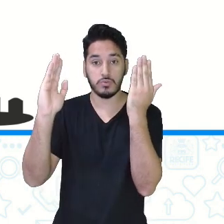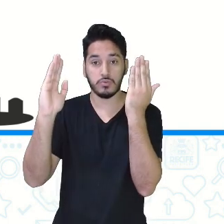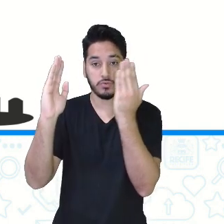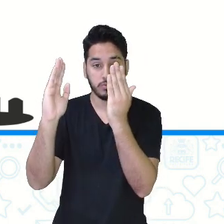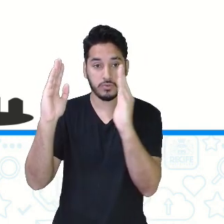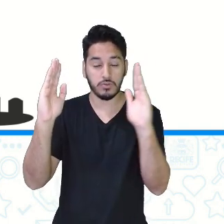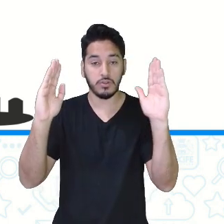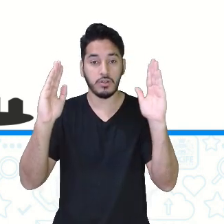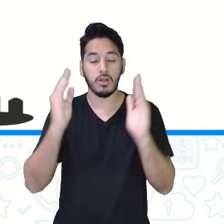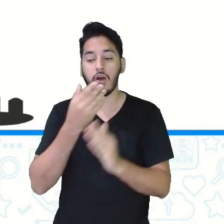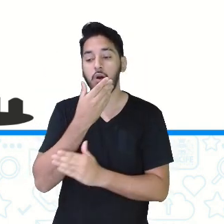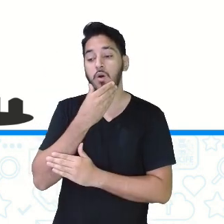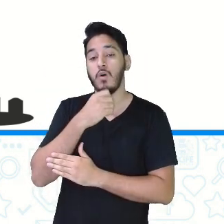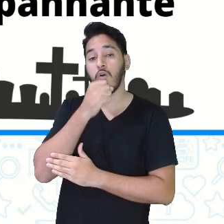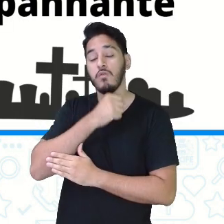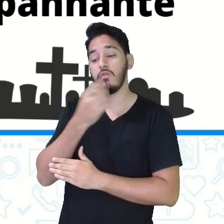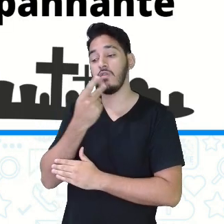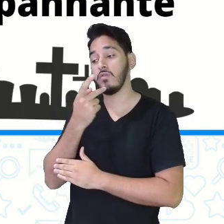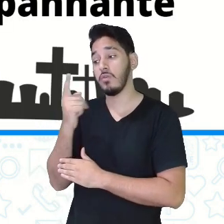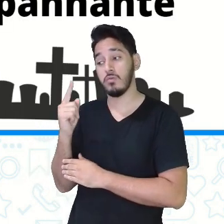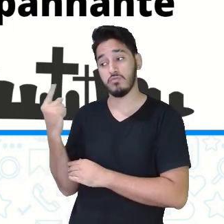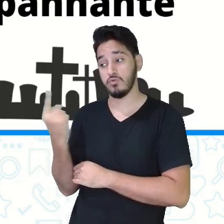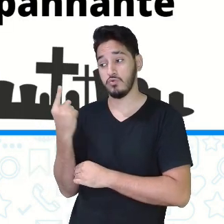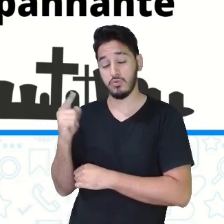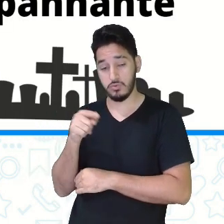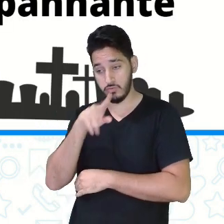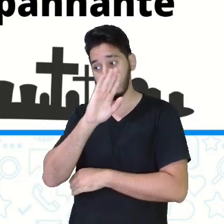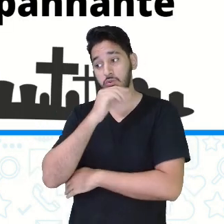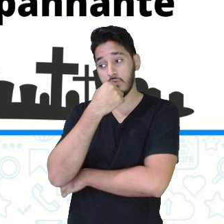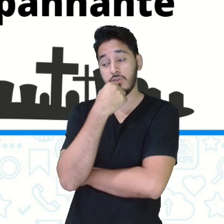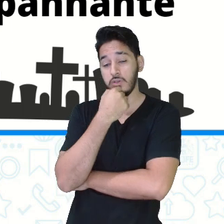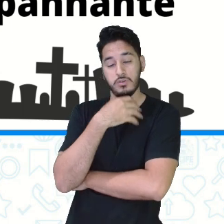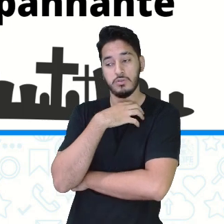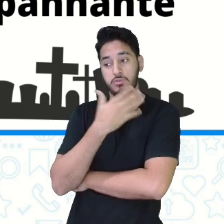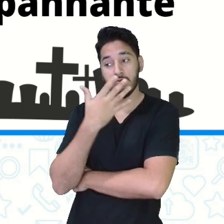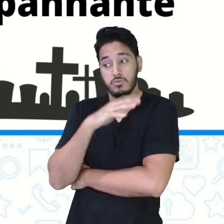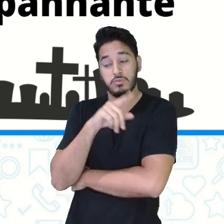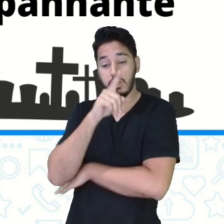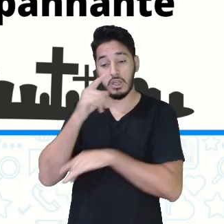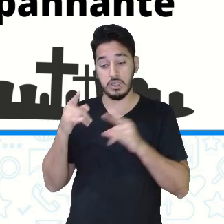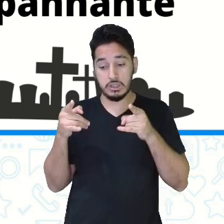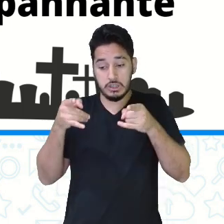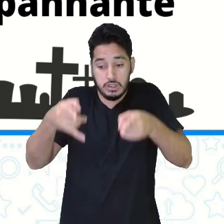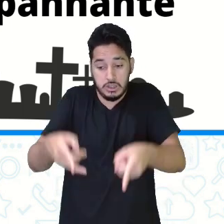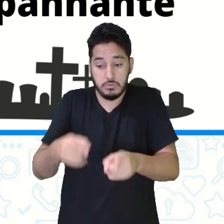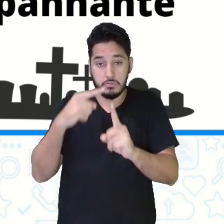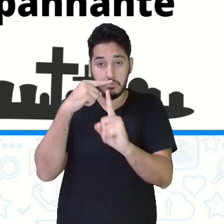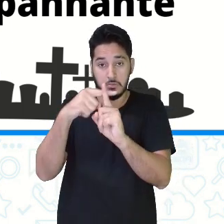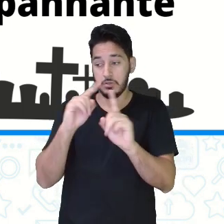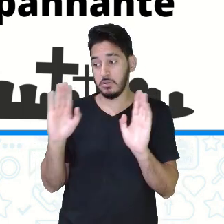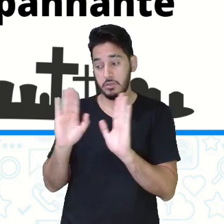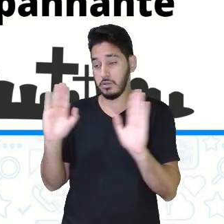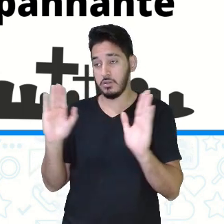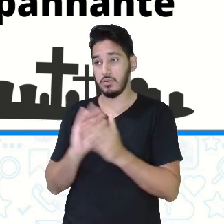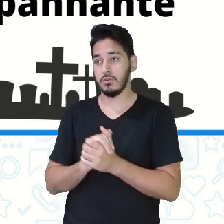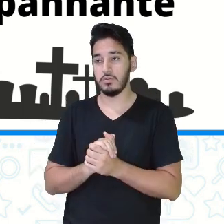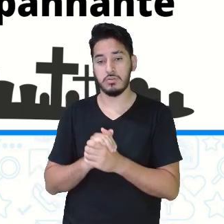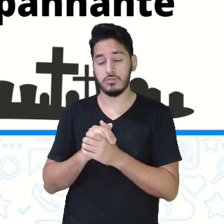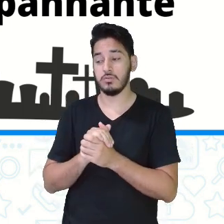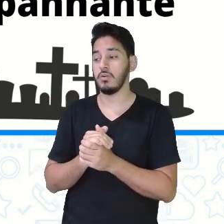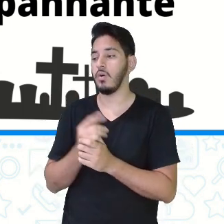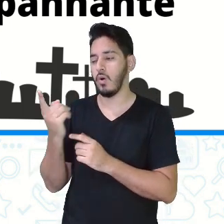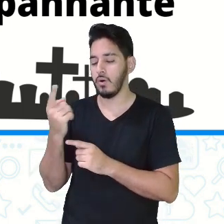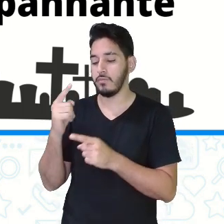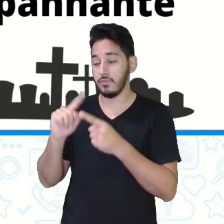e o velho disse a Leôncio que entrasse sozinho. Não gostava de cemitérios, desculpou-se. Explicou como chegar